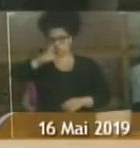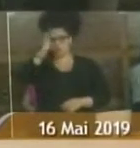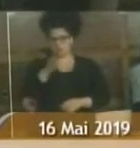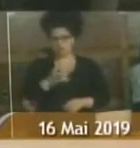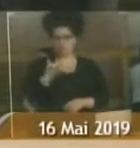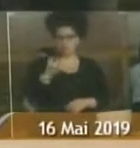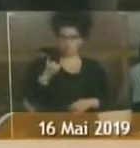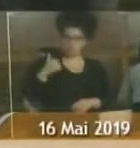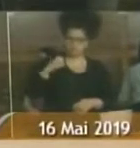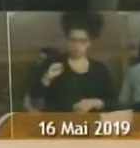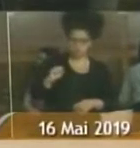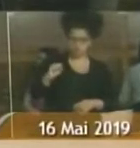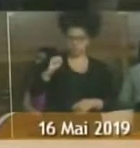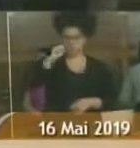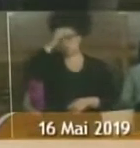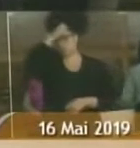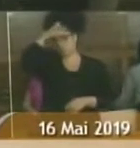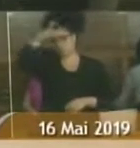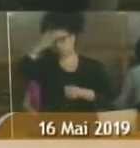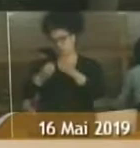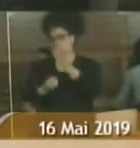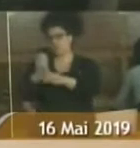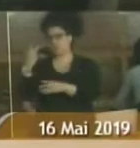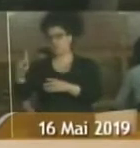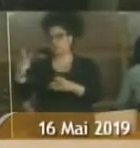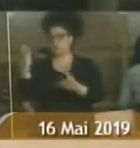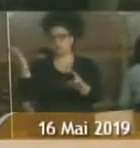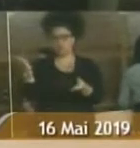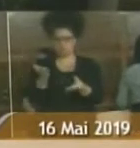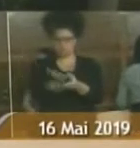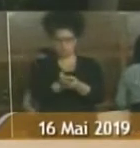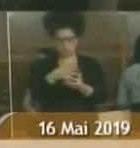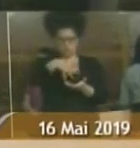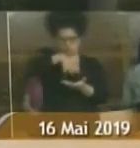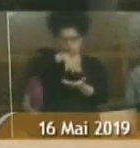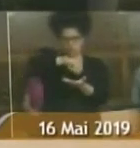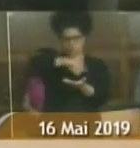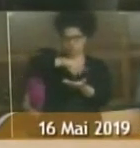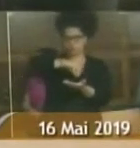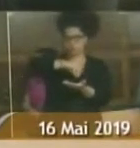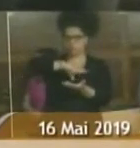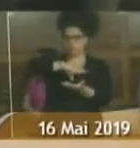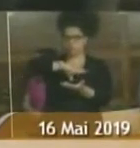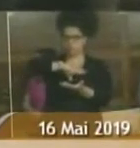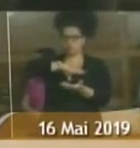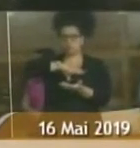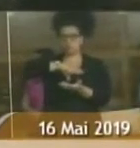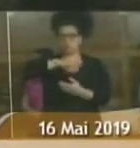999/2018, de autoria do prefeito municipal, encaminhando em apenso cópia comunicação interna número